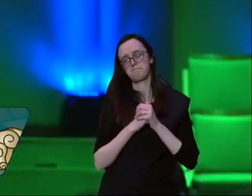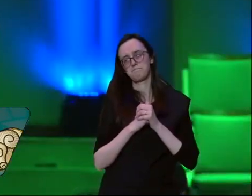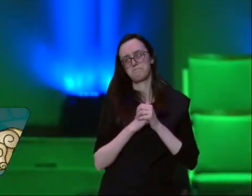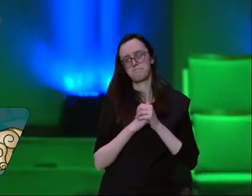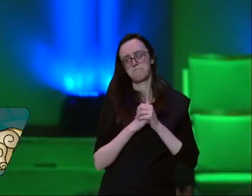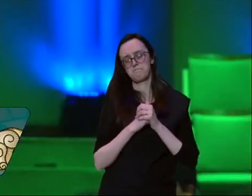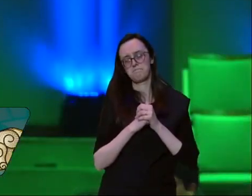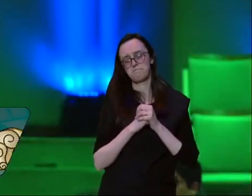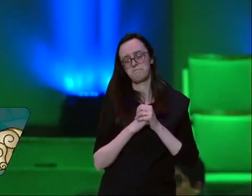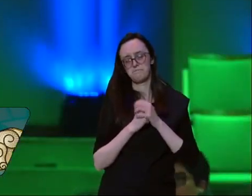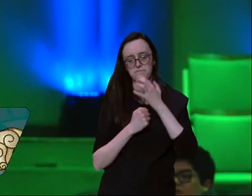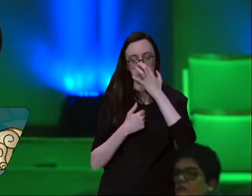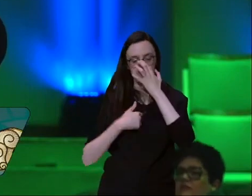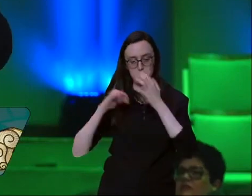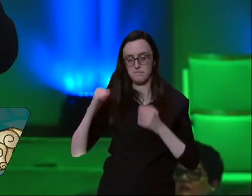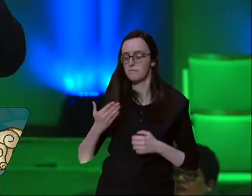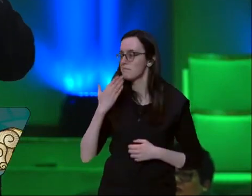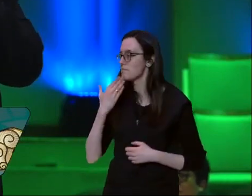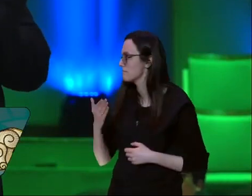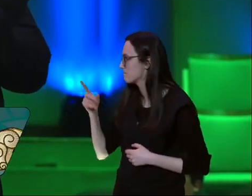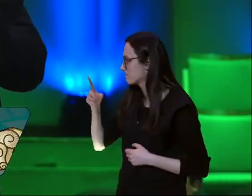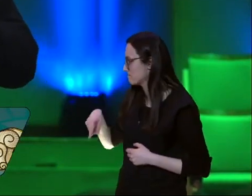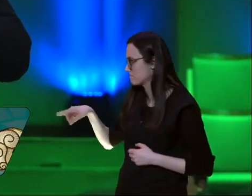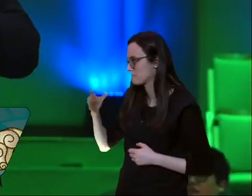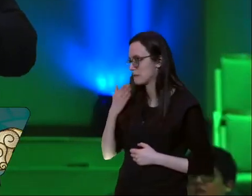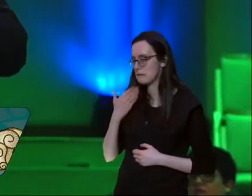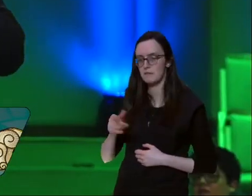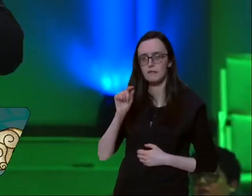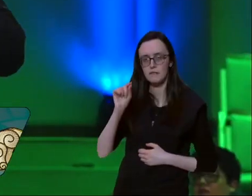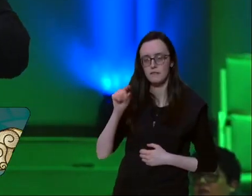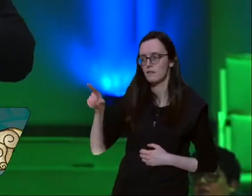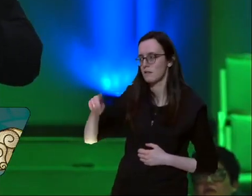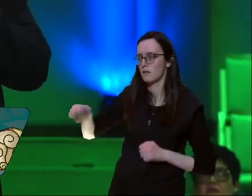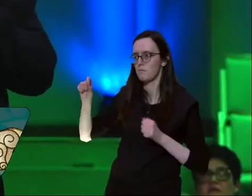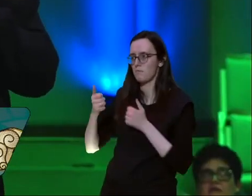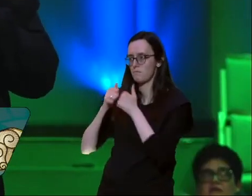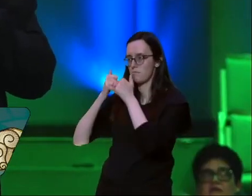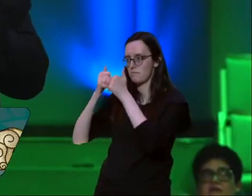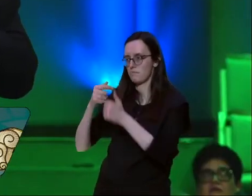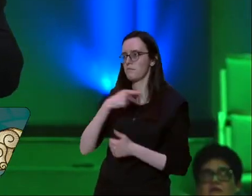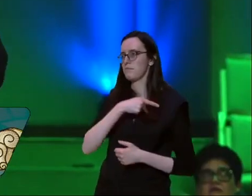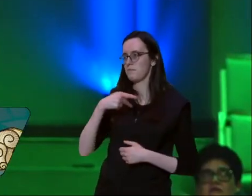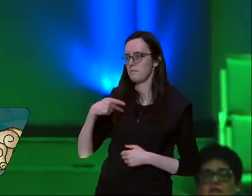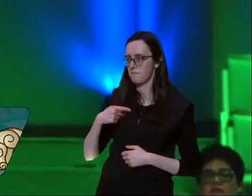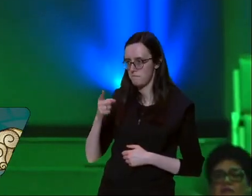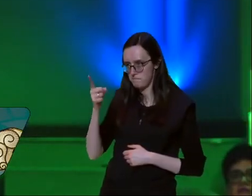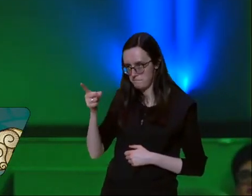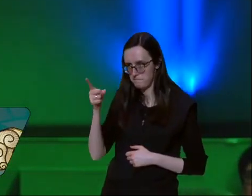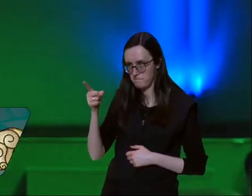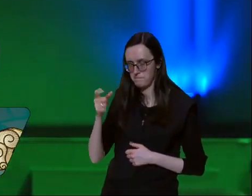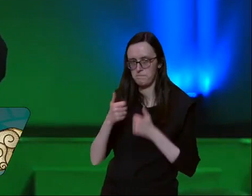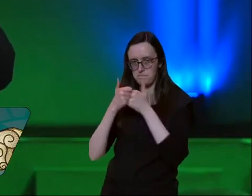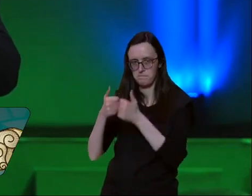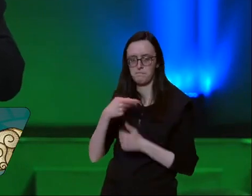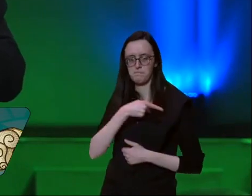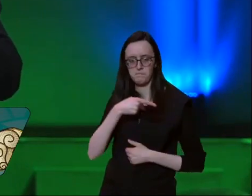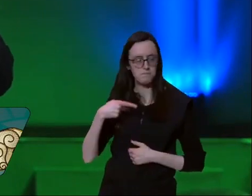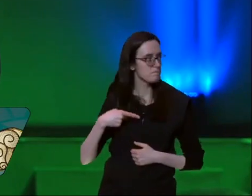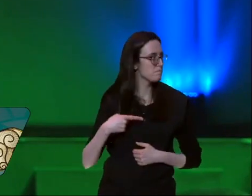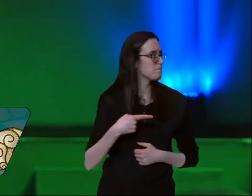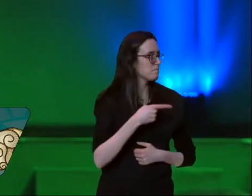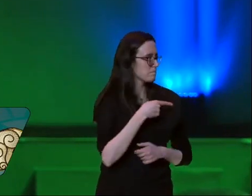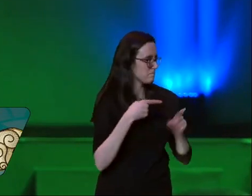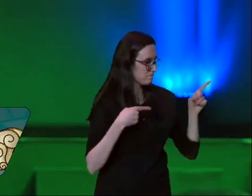Amém. Eu queria pedir a vocês uma coisa, que vocês seguissem aqui o pastor Valdir, o pastor Cícero que está